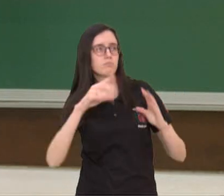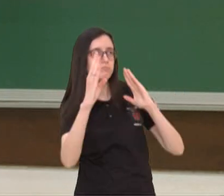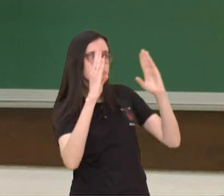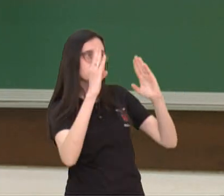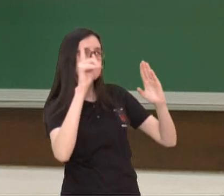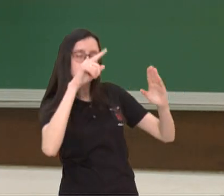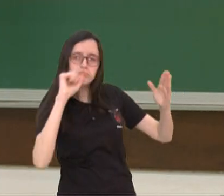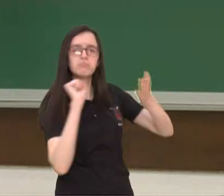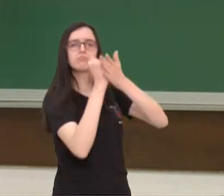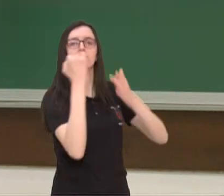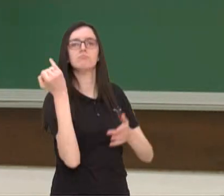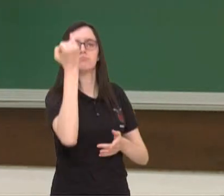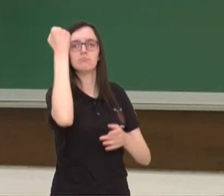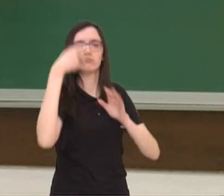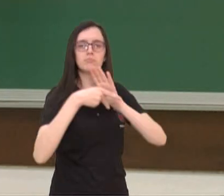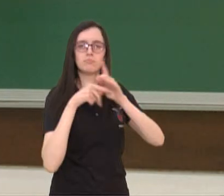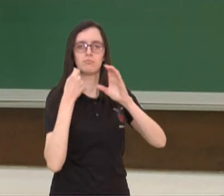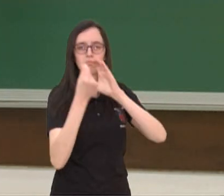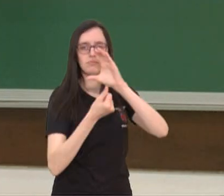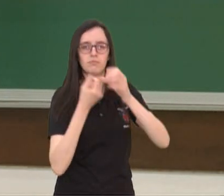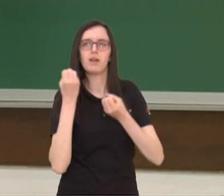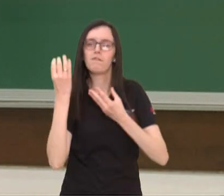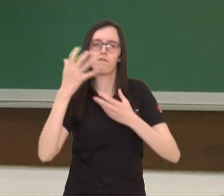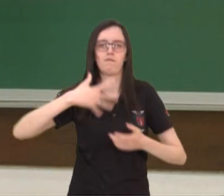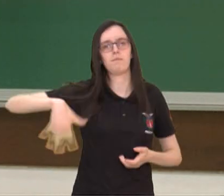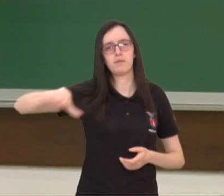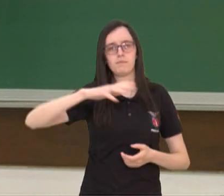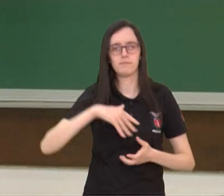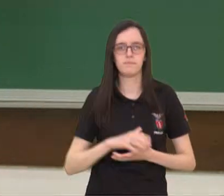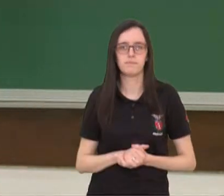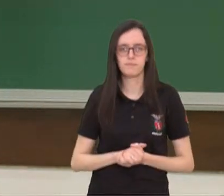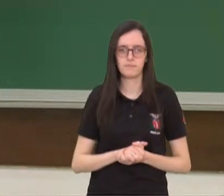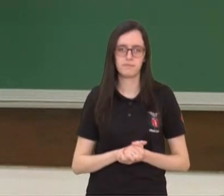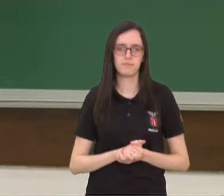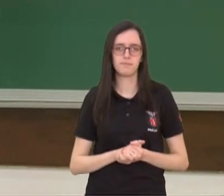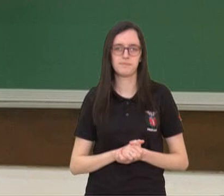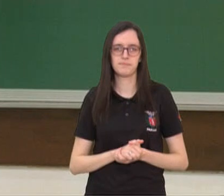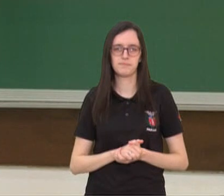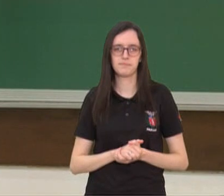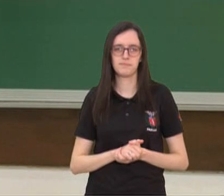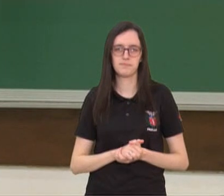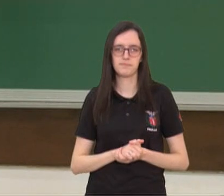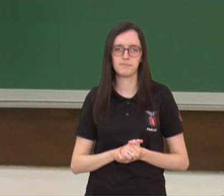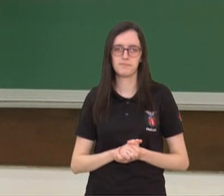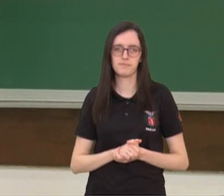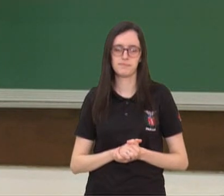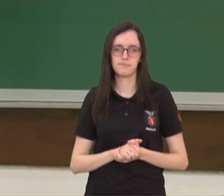marcante aí do capitalismo informacional, ok?